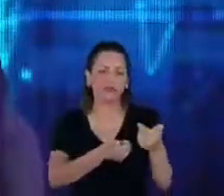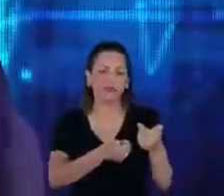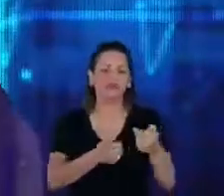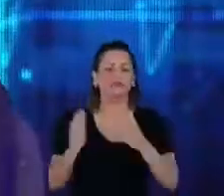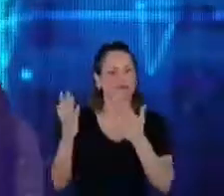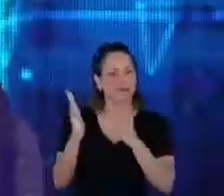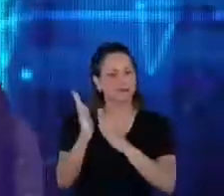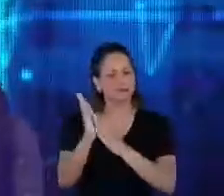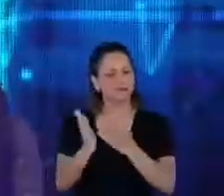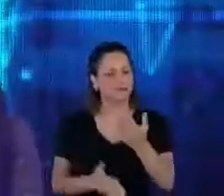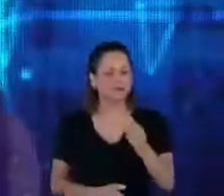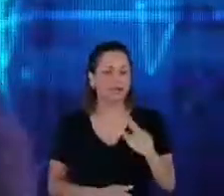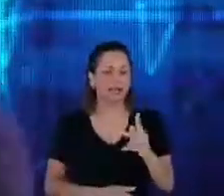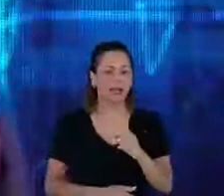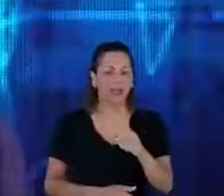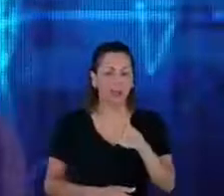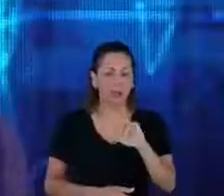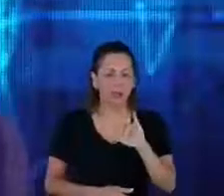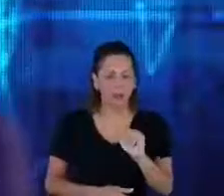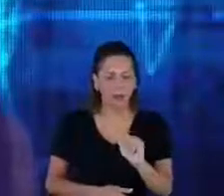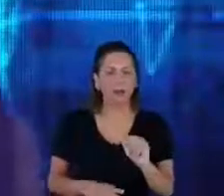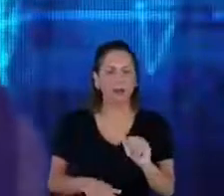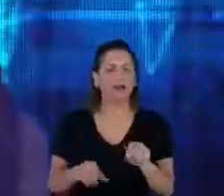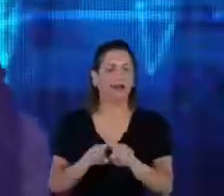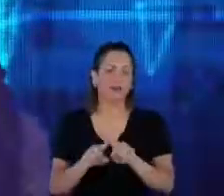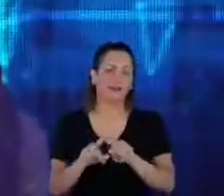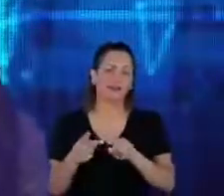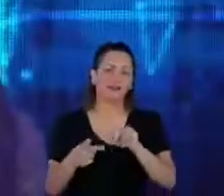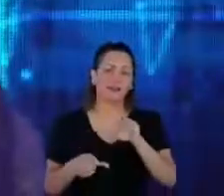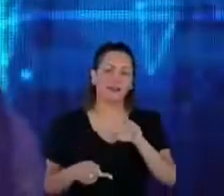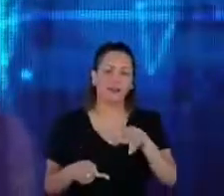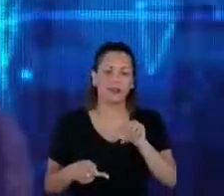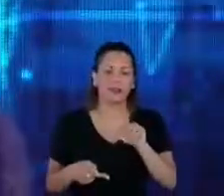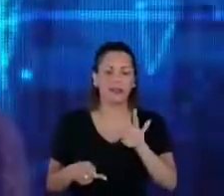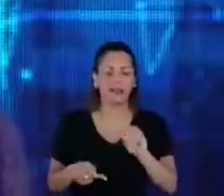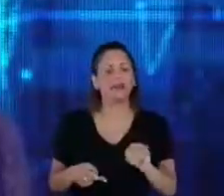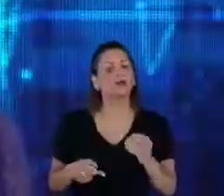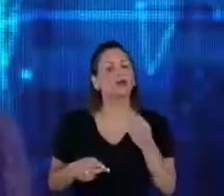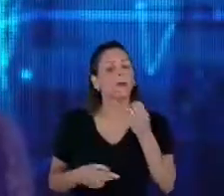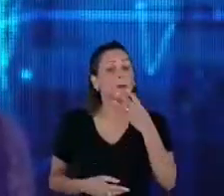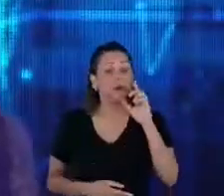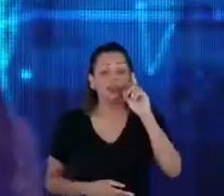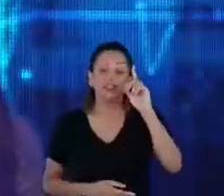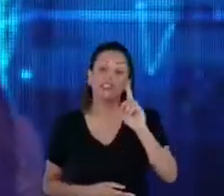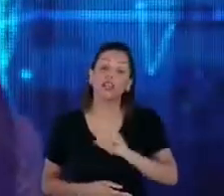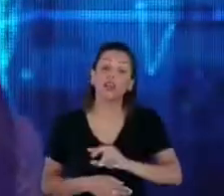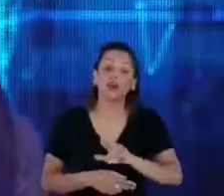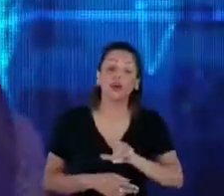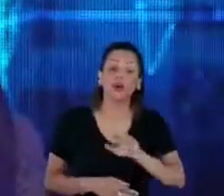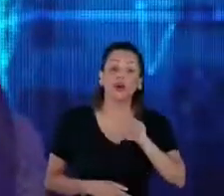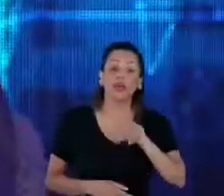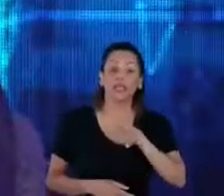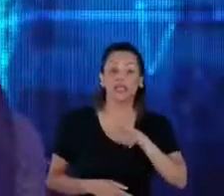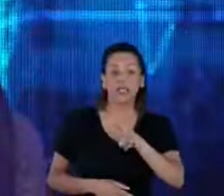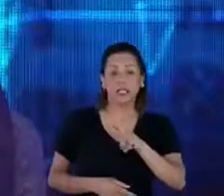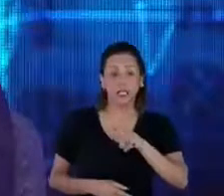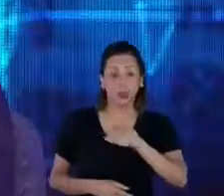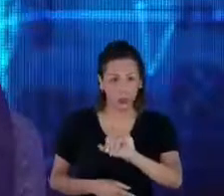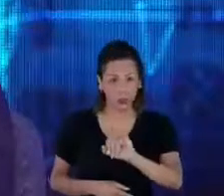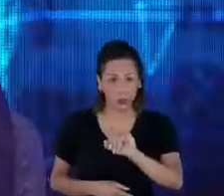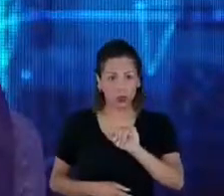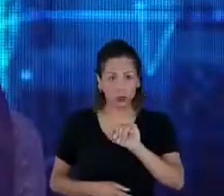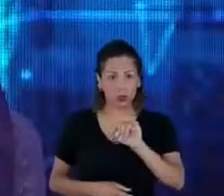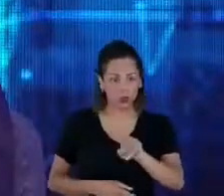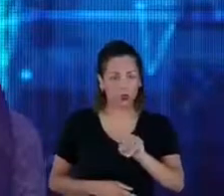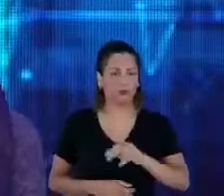o Renato, né, e o bom dia também para o Dr. Yu, né. Bom, eu vou falar um pouquinho sobre o setor automotivo,